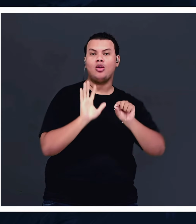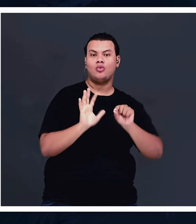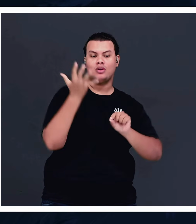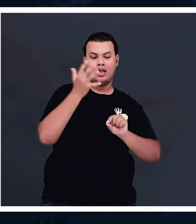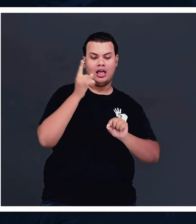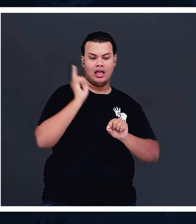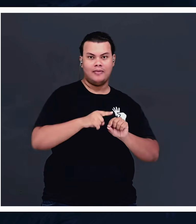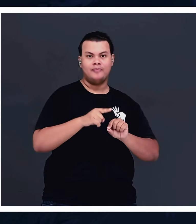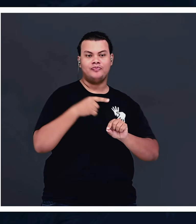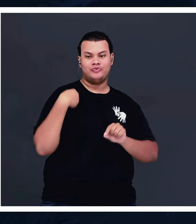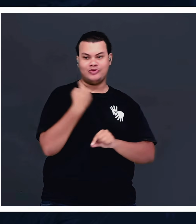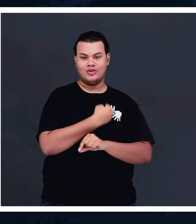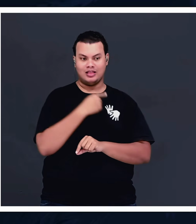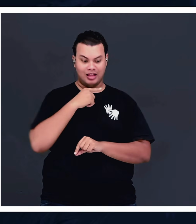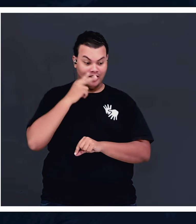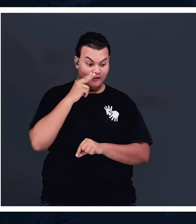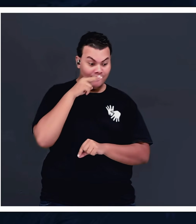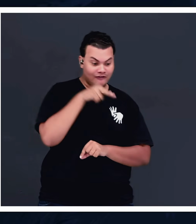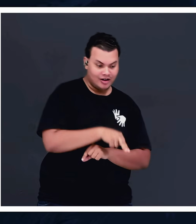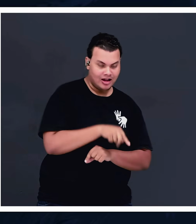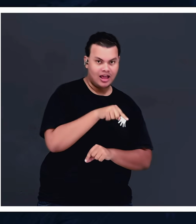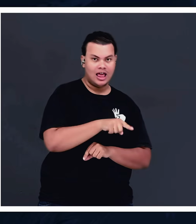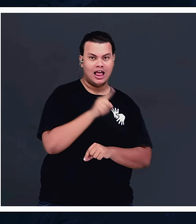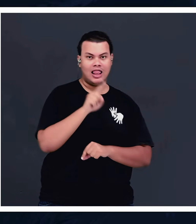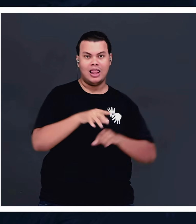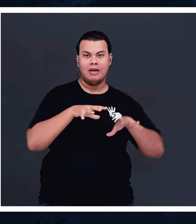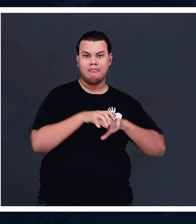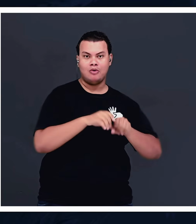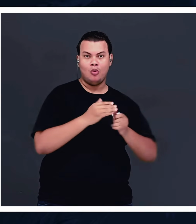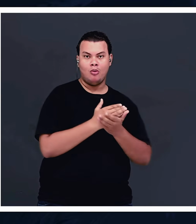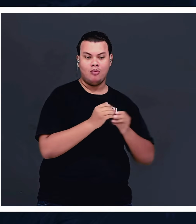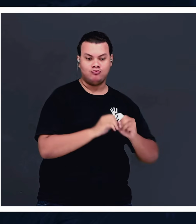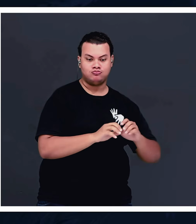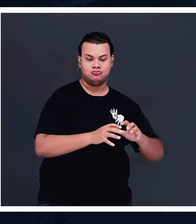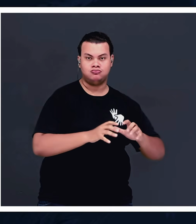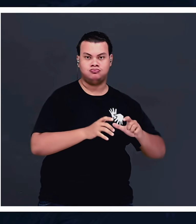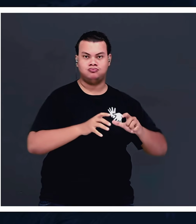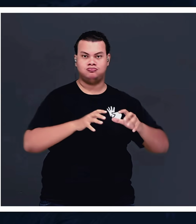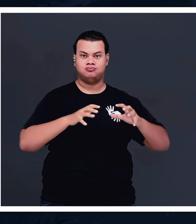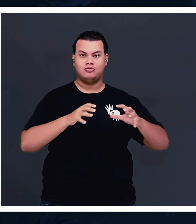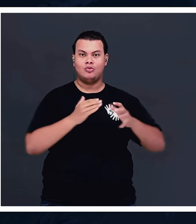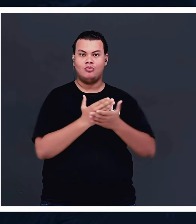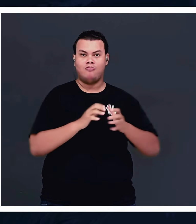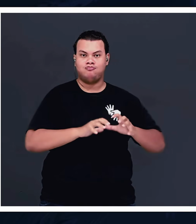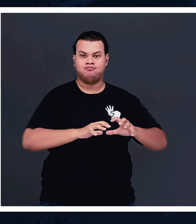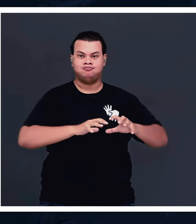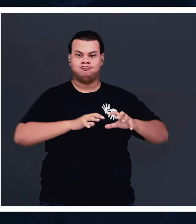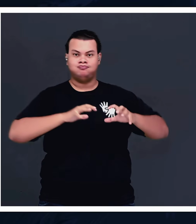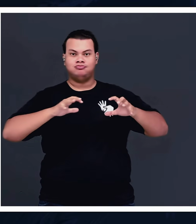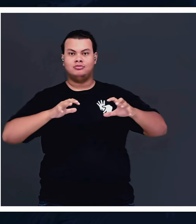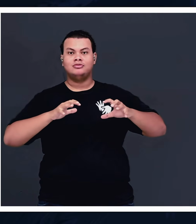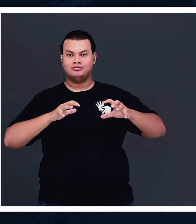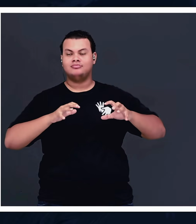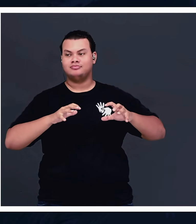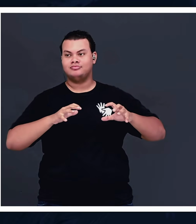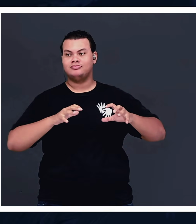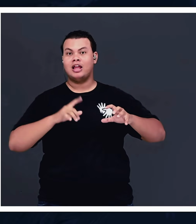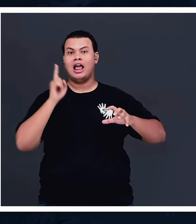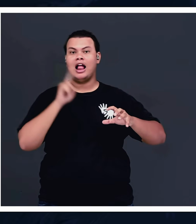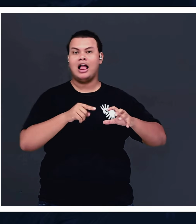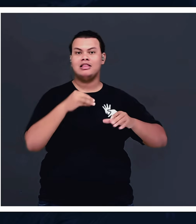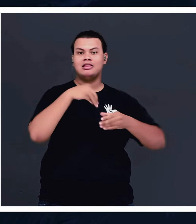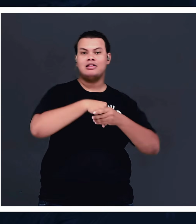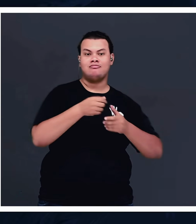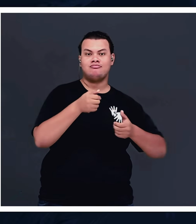que nossos olhos enxergam. A massa, ela cresce, ela ganha um volume e ela fica airada. É o